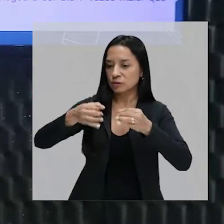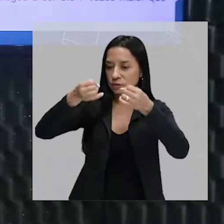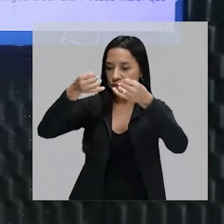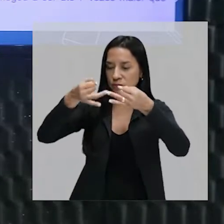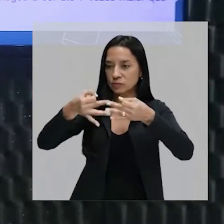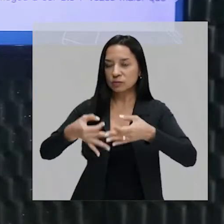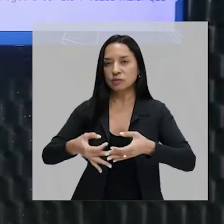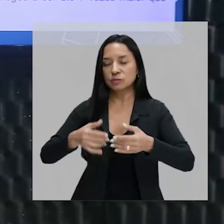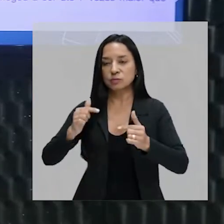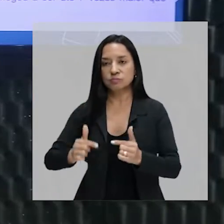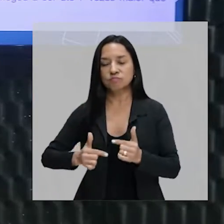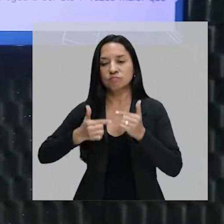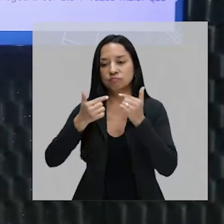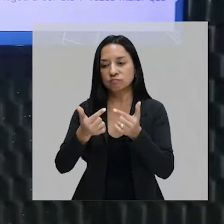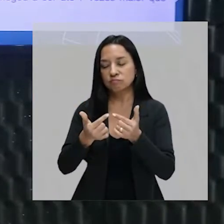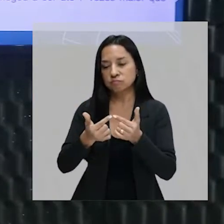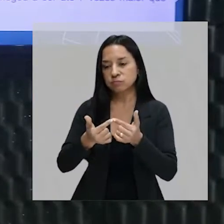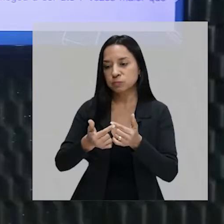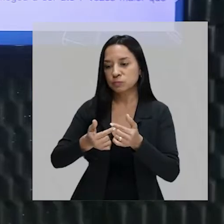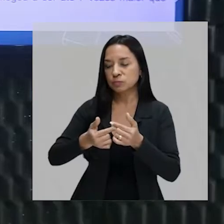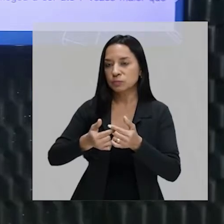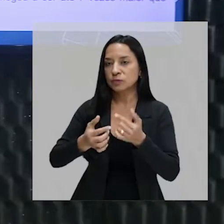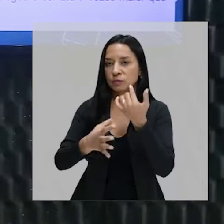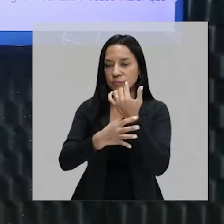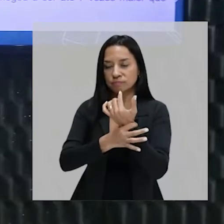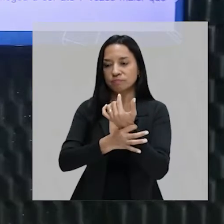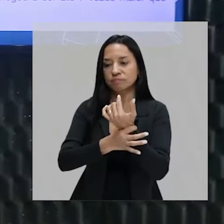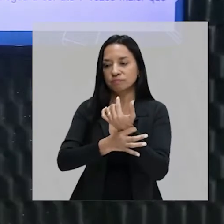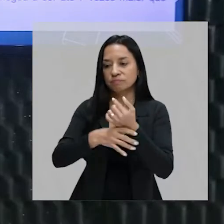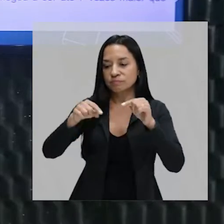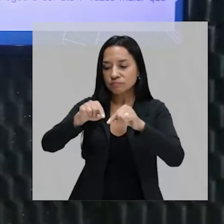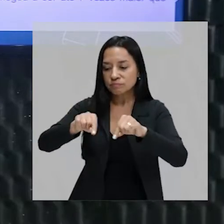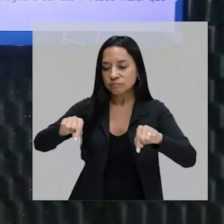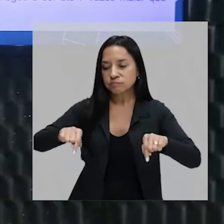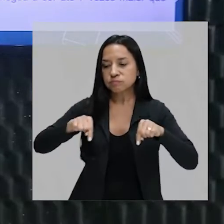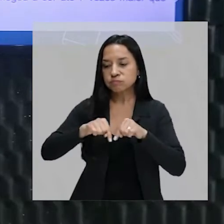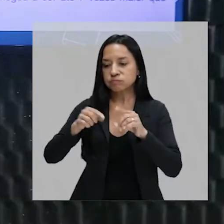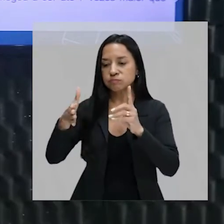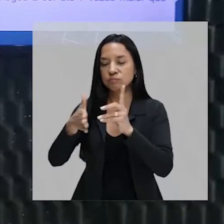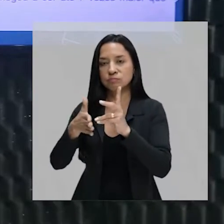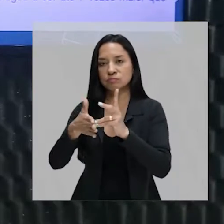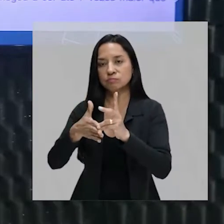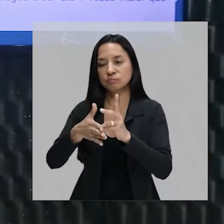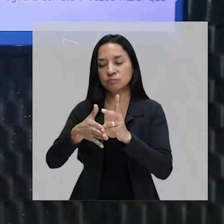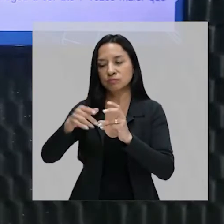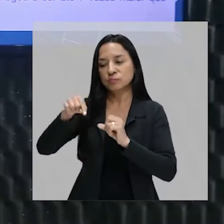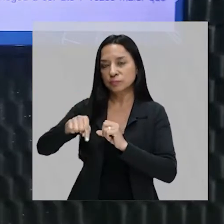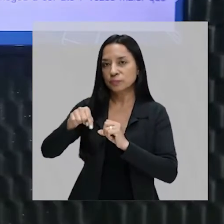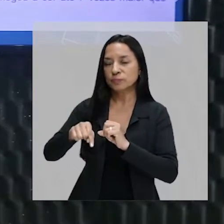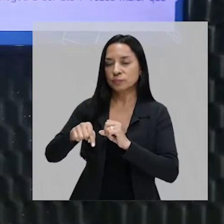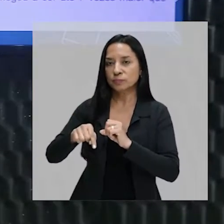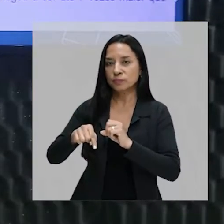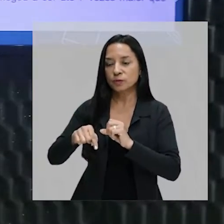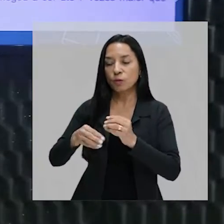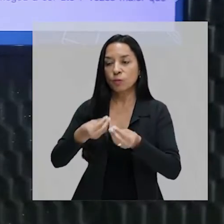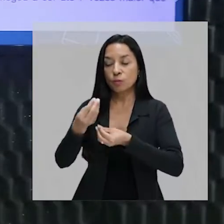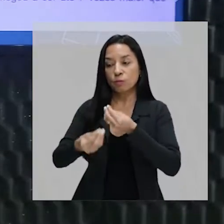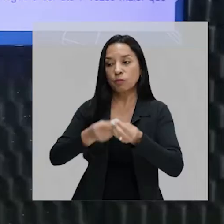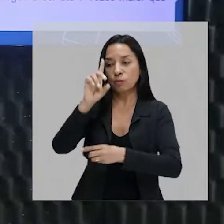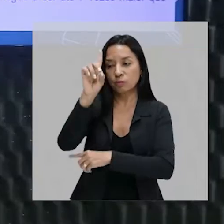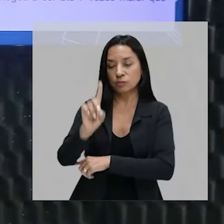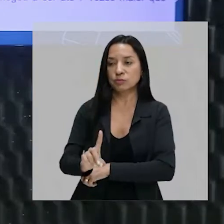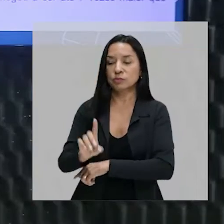a luta para garantir a terra indígena que está lá impossível como